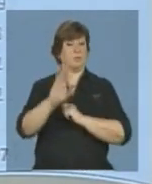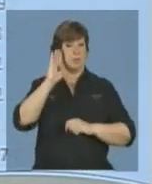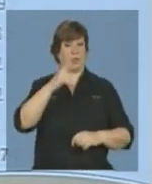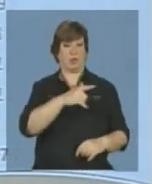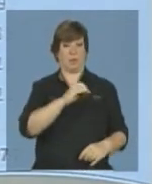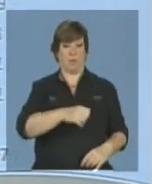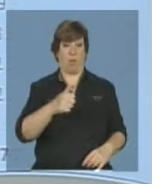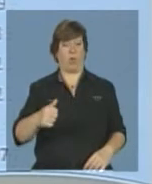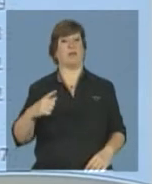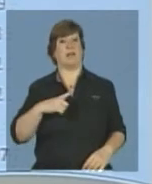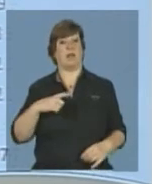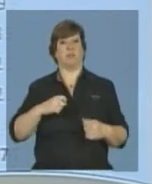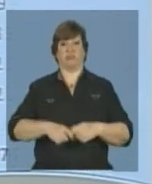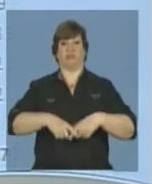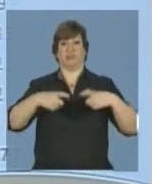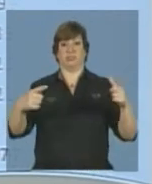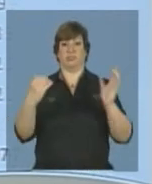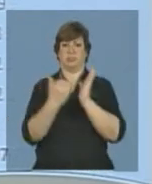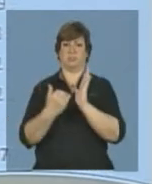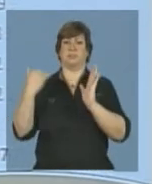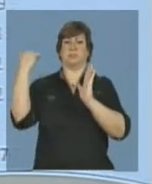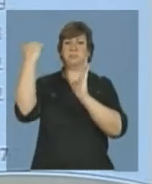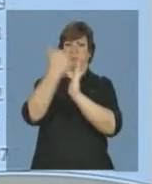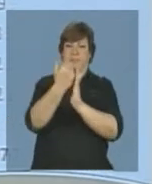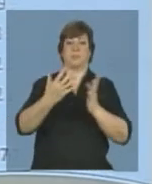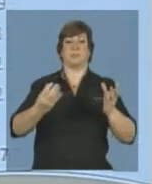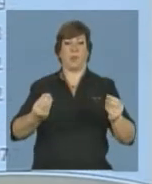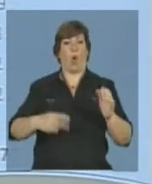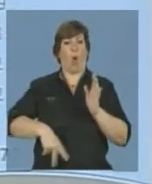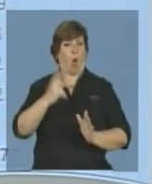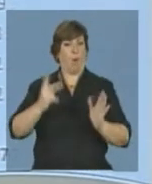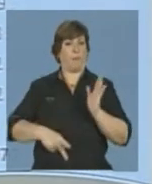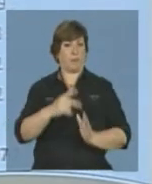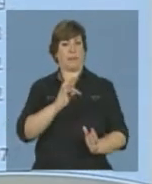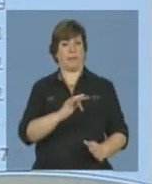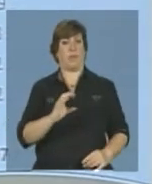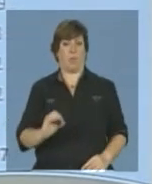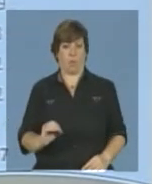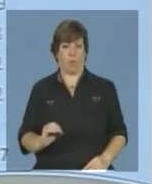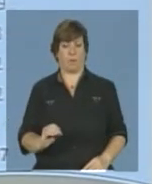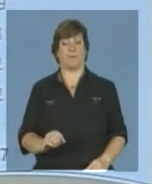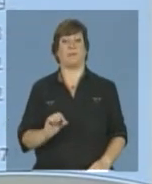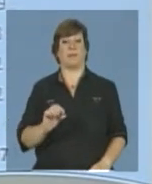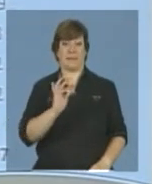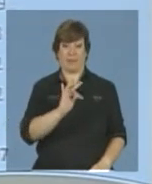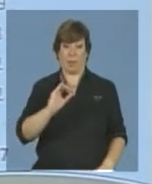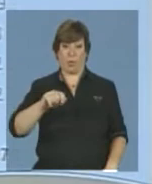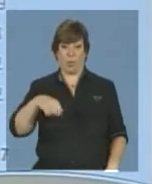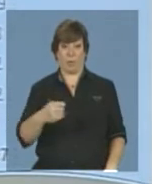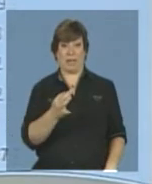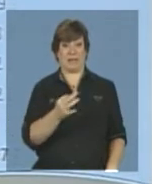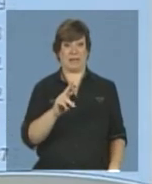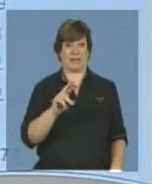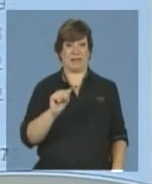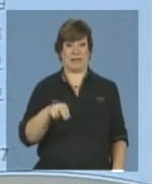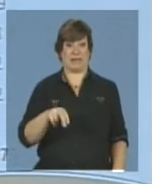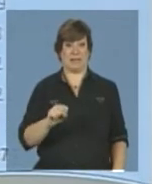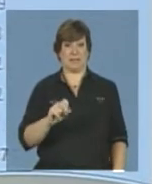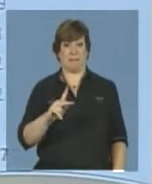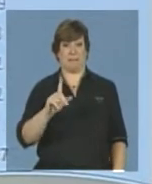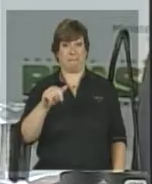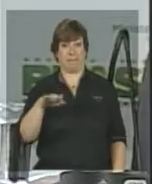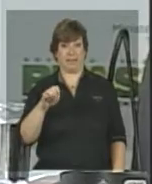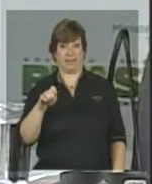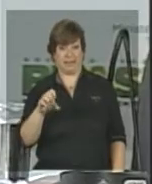tiveram um acréscimo muito grande na realização de transplantes. E é muito importante fazer referência também, senhor